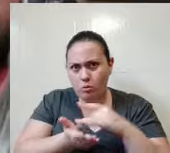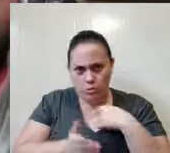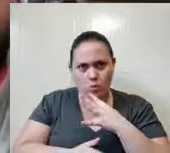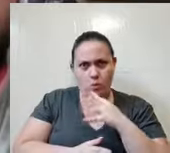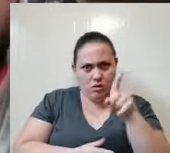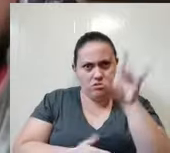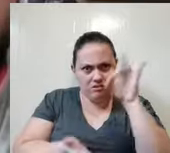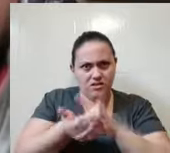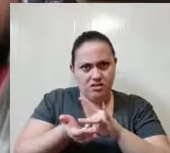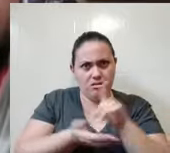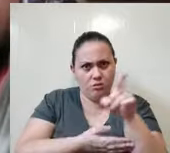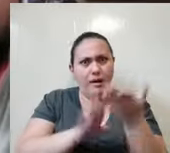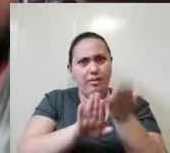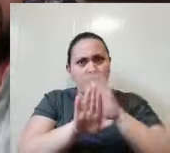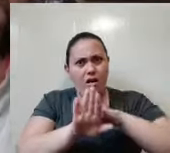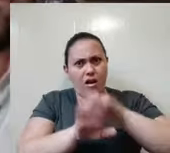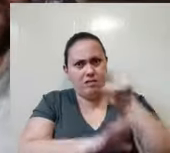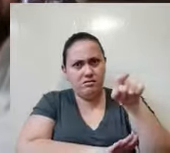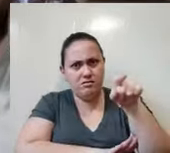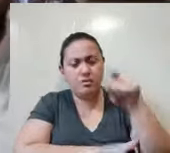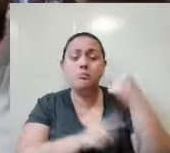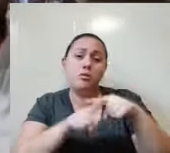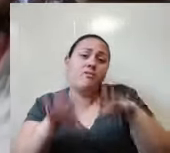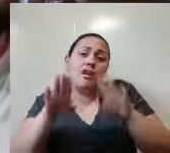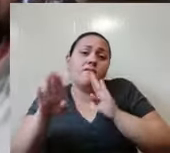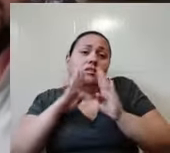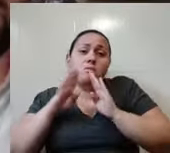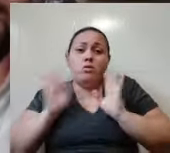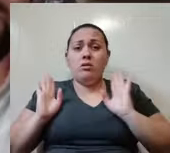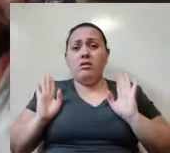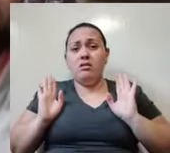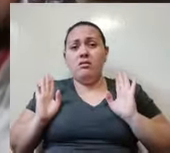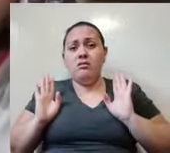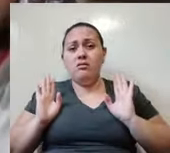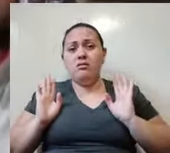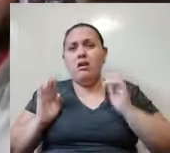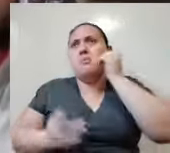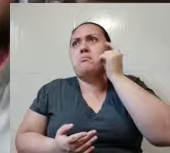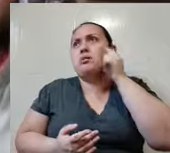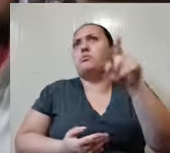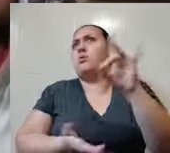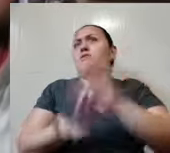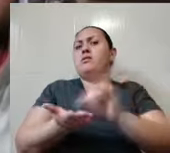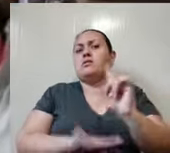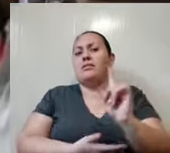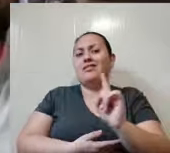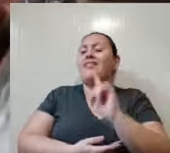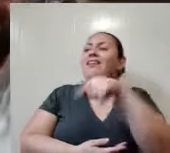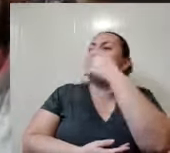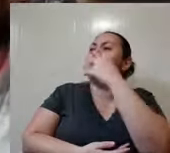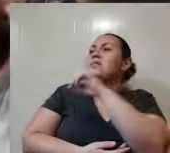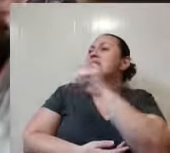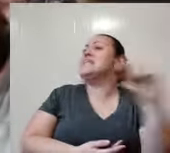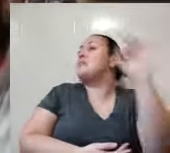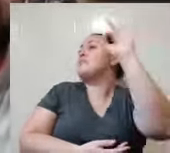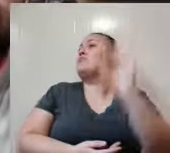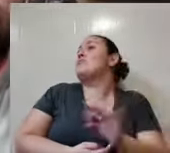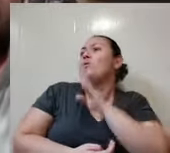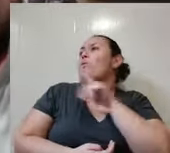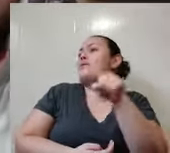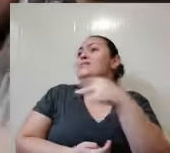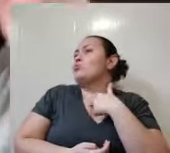outra pessoa é real, né? Eu a conheço, porque, bom, daqui a pouco é um perfil do Facebook. Não, essa pessoa não é Uhum.